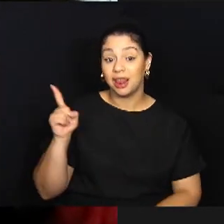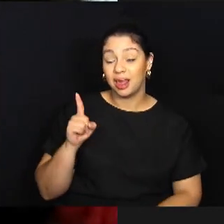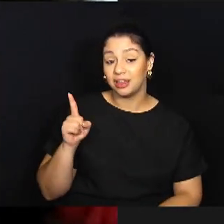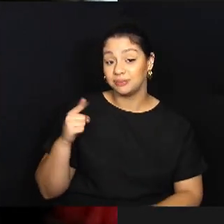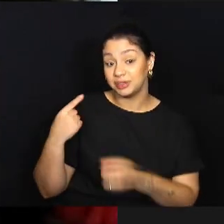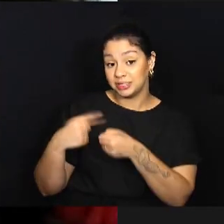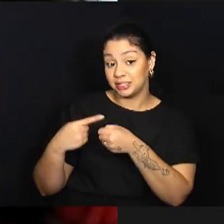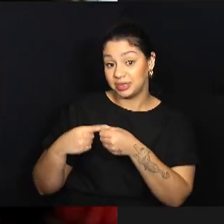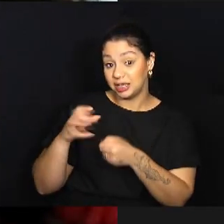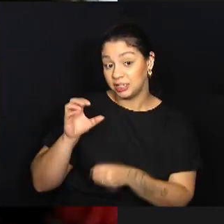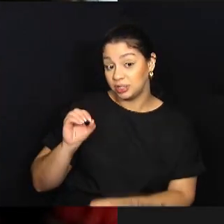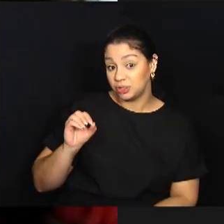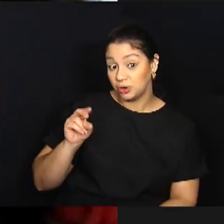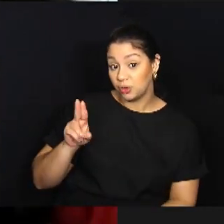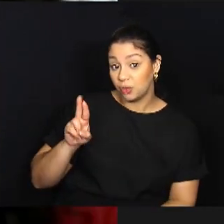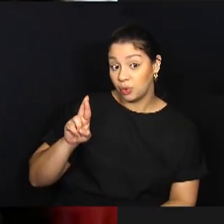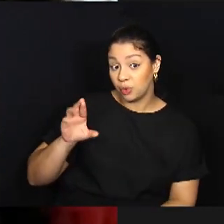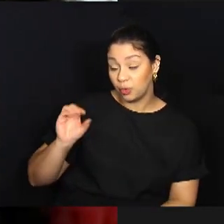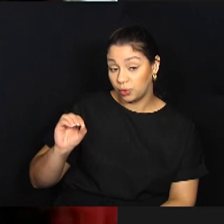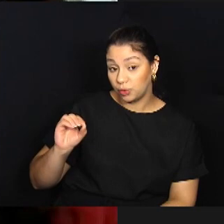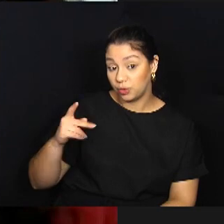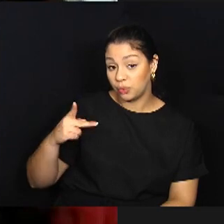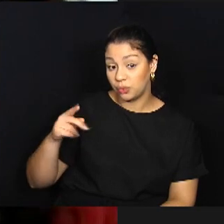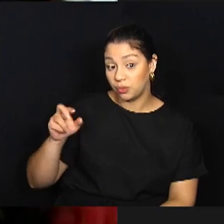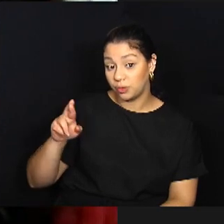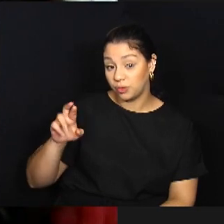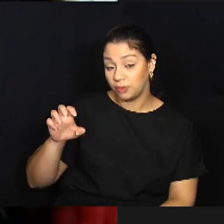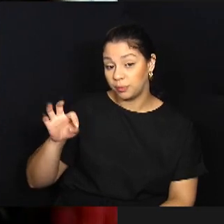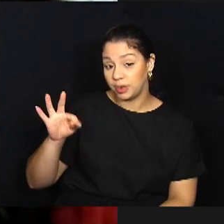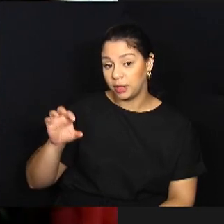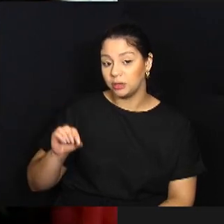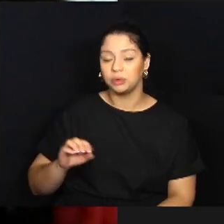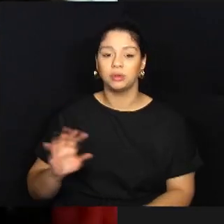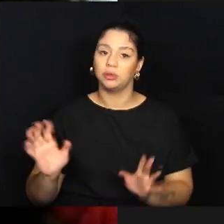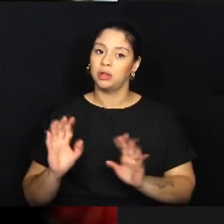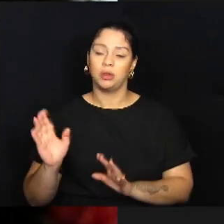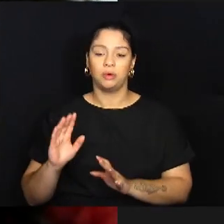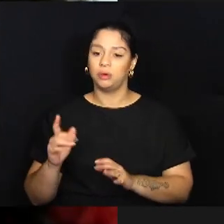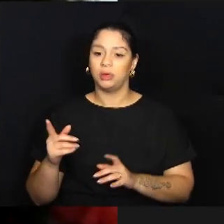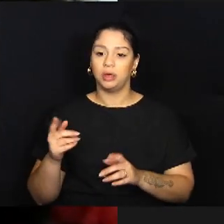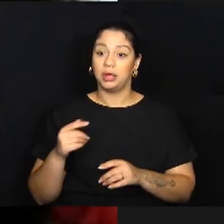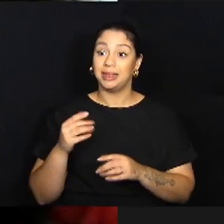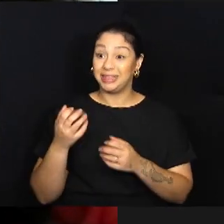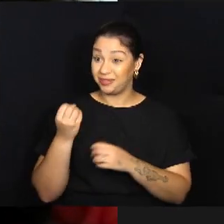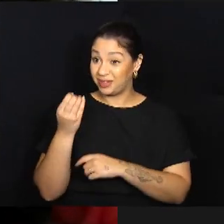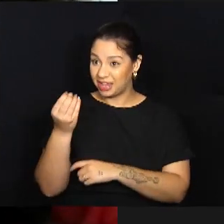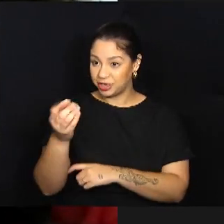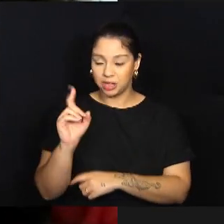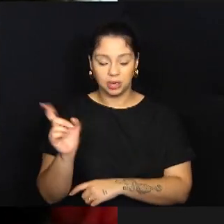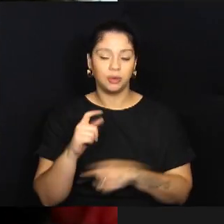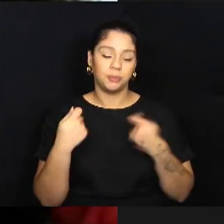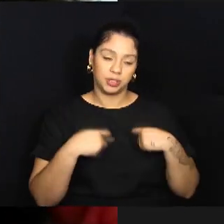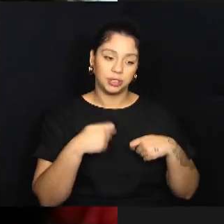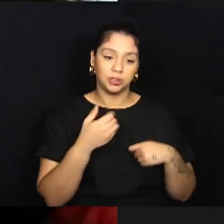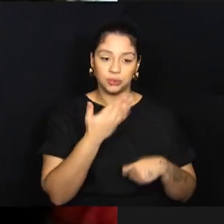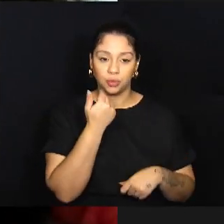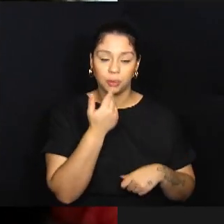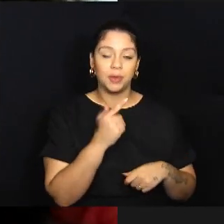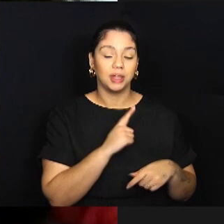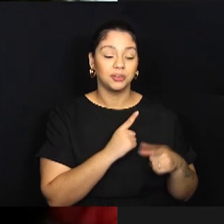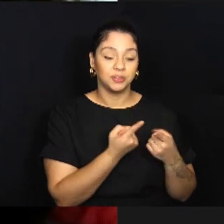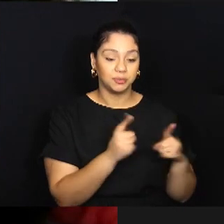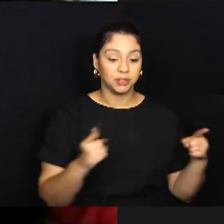vamos para Ouro Preto, lá a gente janta alguma coisa. Aí a Glória falou, não, preciso comer alguma coisa já. né? Aí a gente encontrou um espetinho, a gente